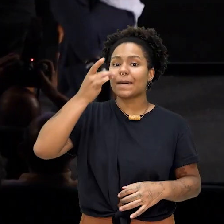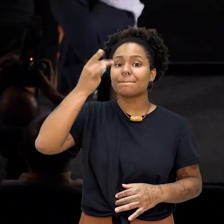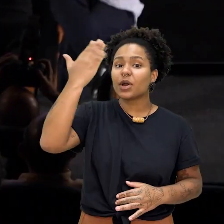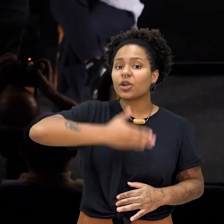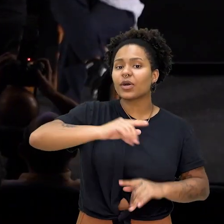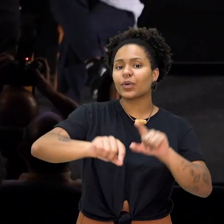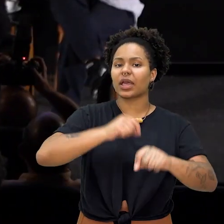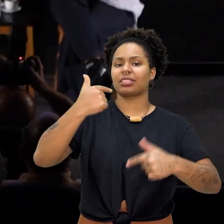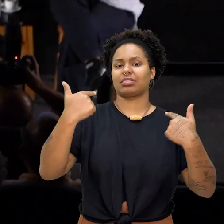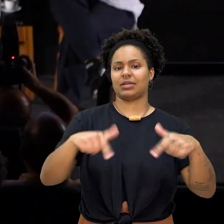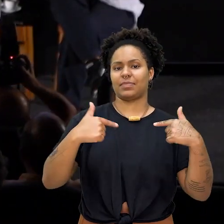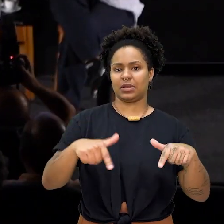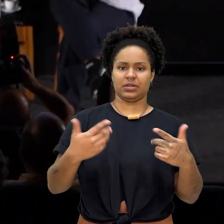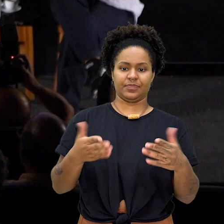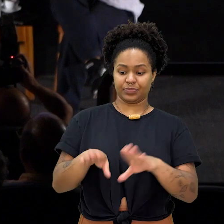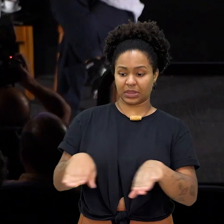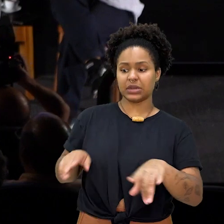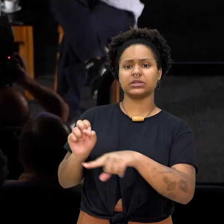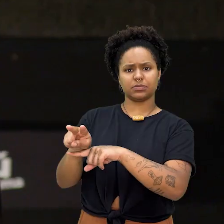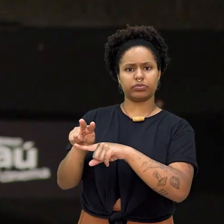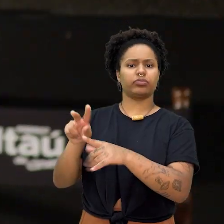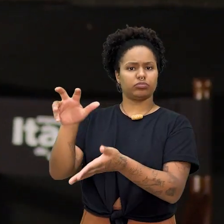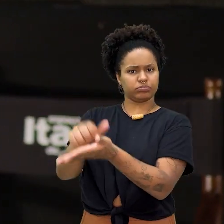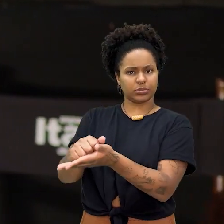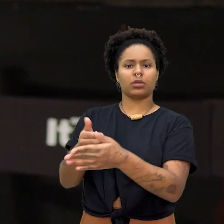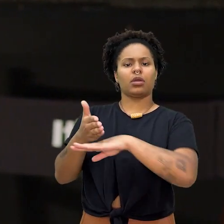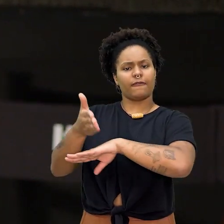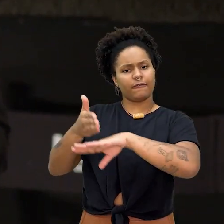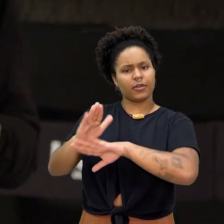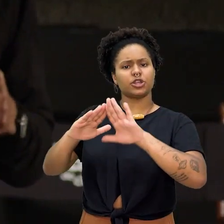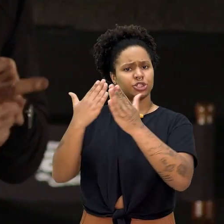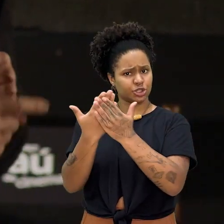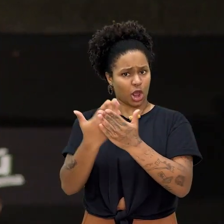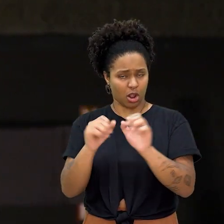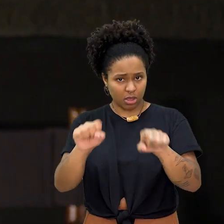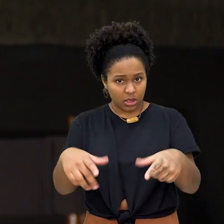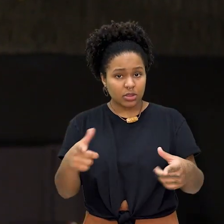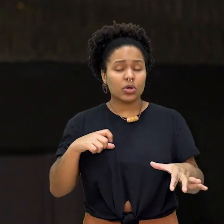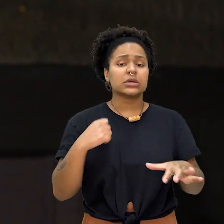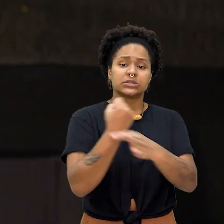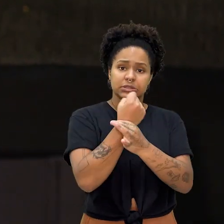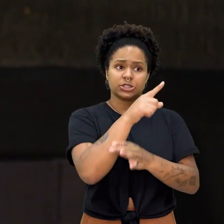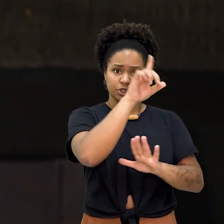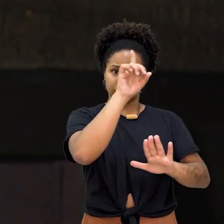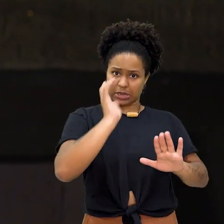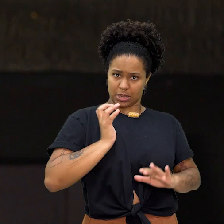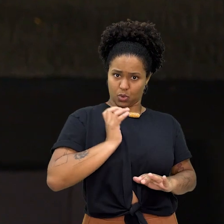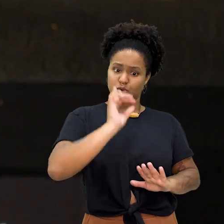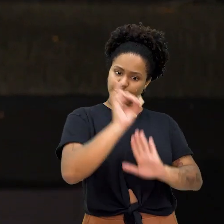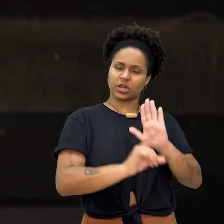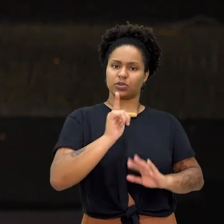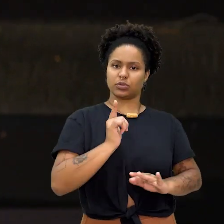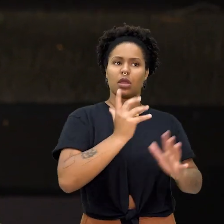esteja trabalhando, que suas crianças estejam indo à escola? Não. Portanto, se asseguramos aos mais ricos o direito de